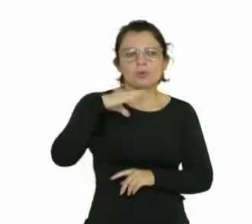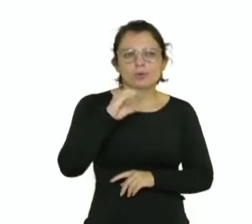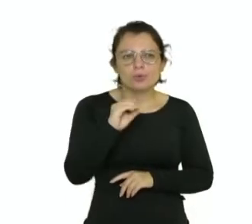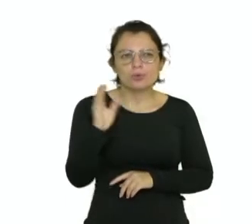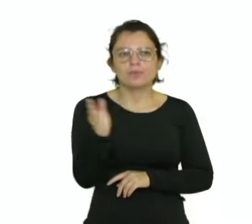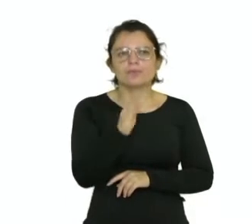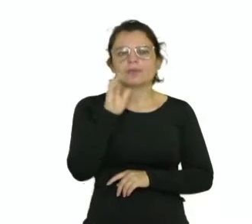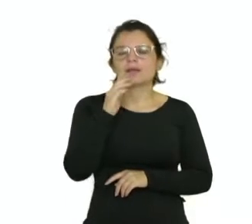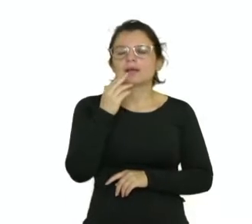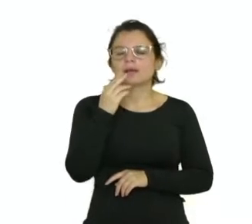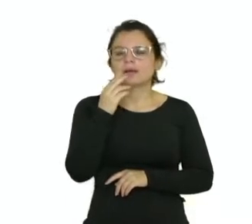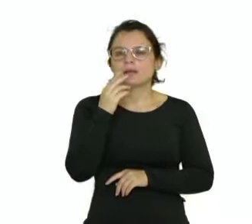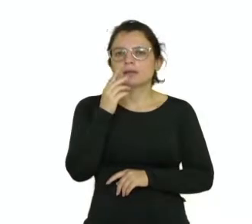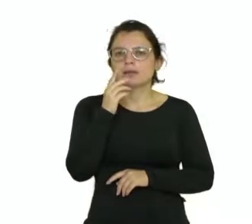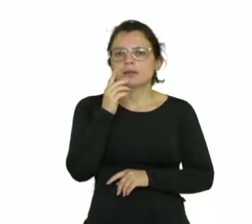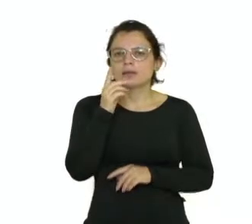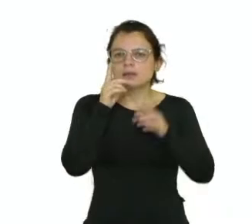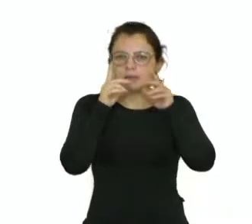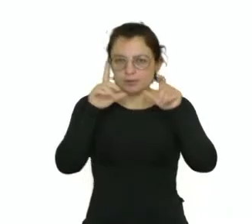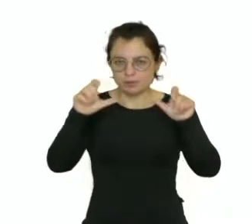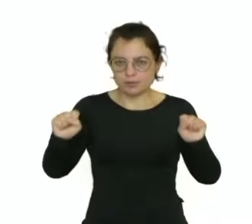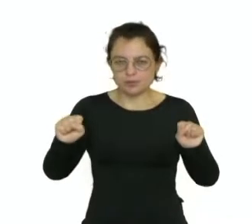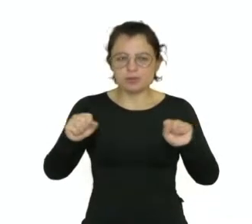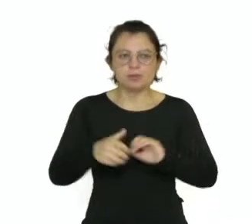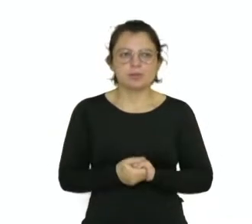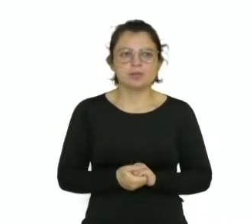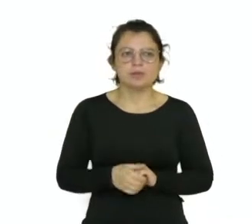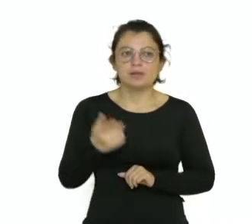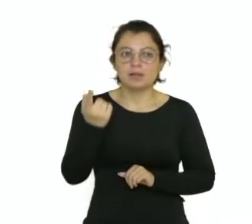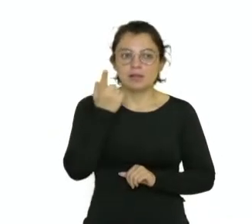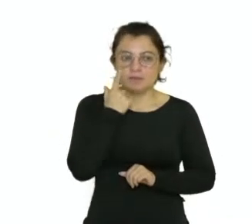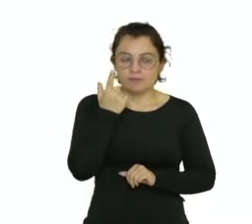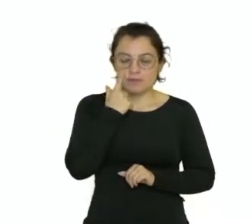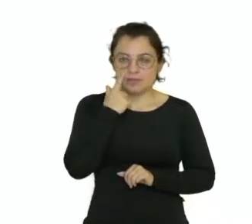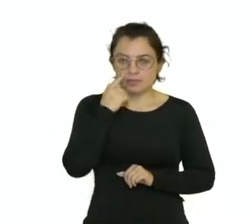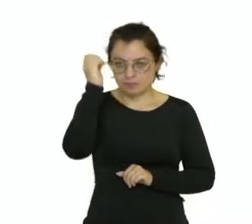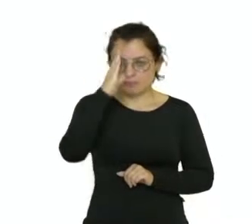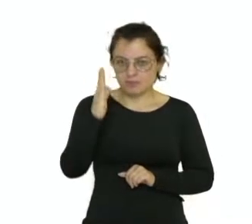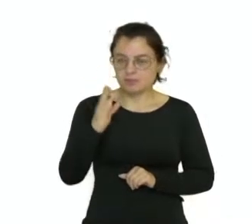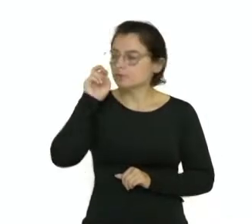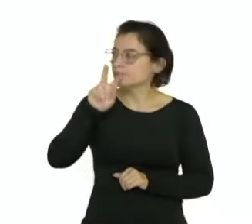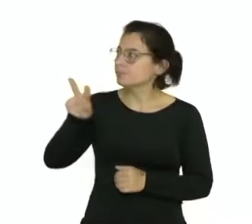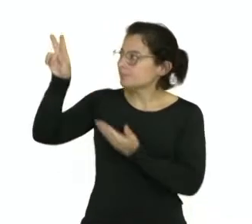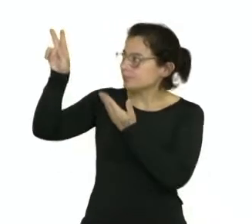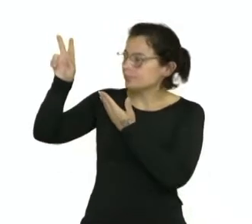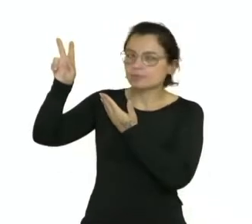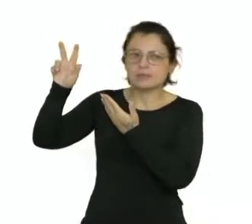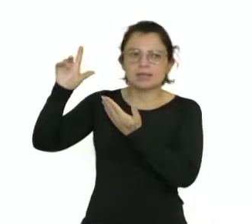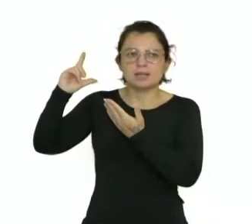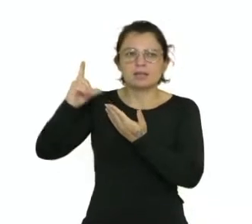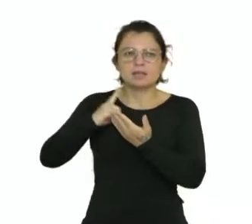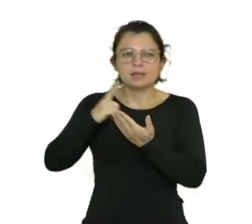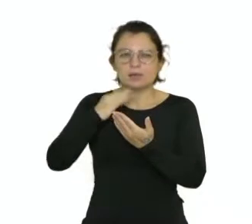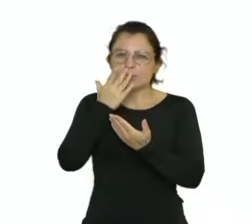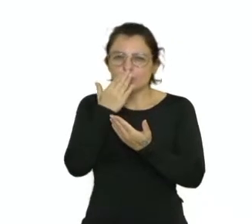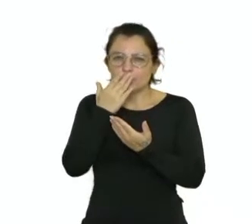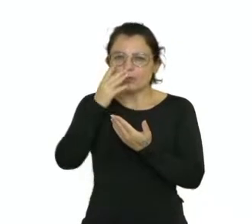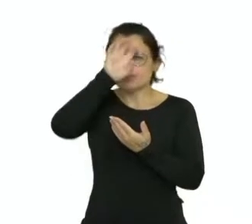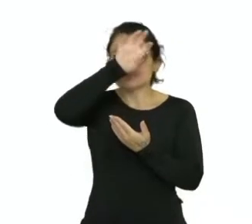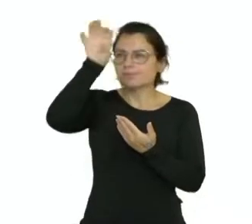aqui, ó, todas as tribos indígenas que viviam no Brasil, né, e que muitas ainda vivem, né? Então, o